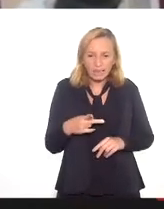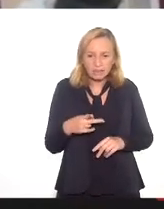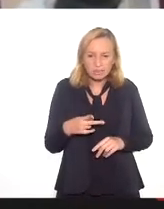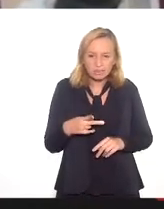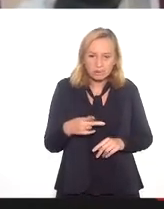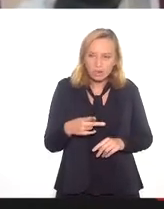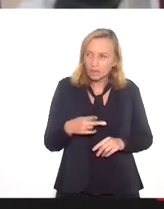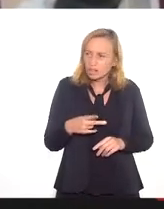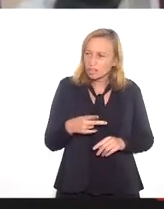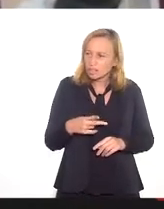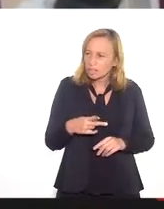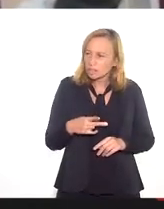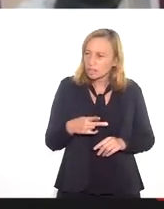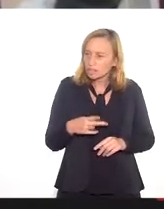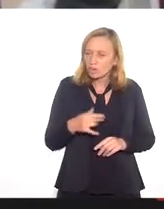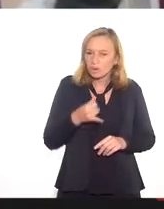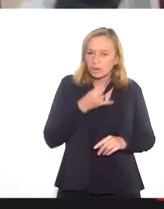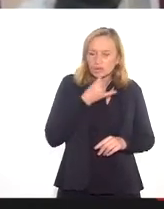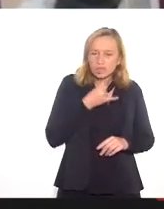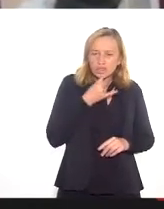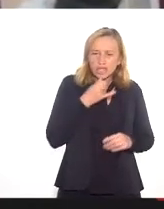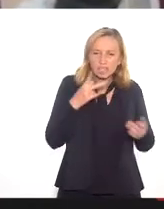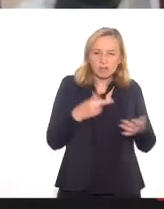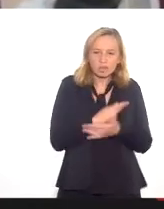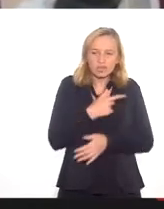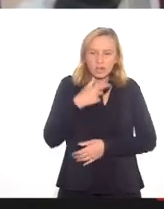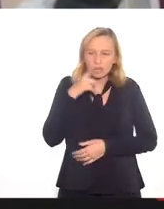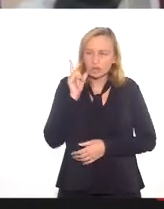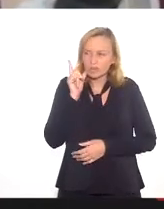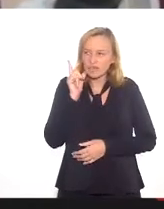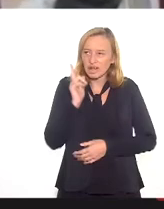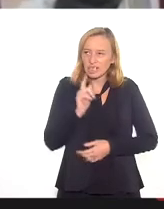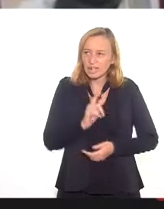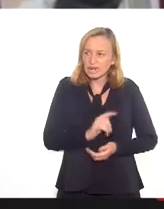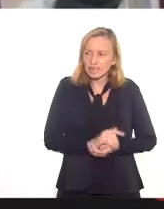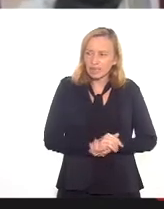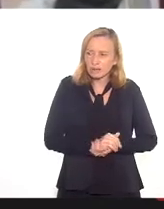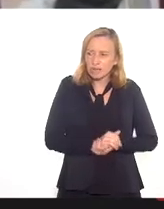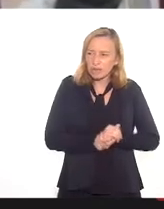Jacarezinho, no Rio de Janeiro. De maneira alguma, se pode